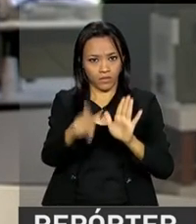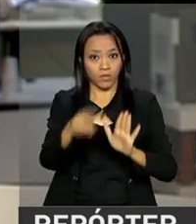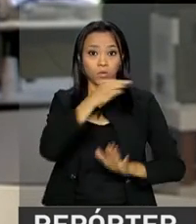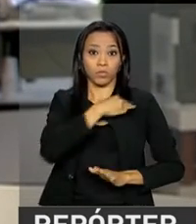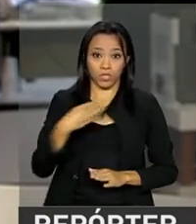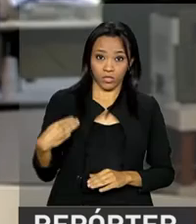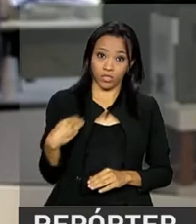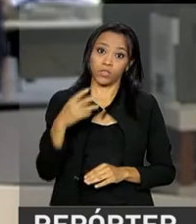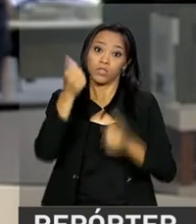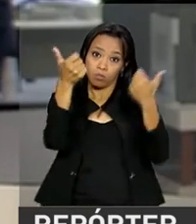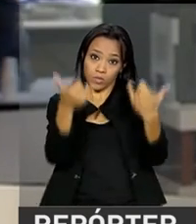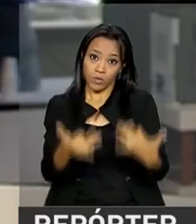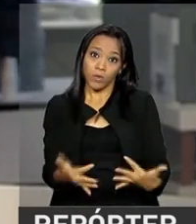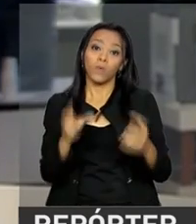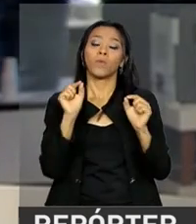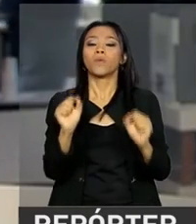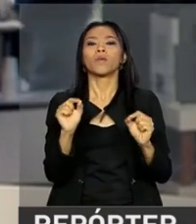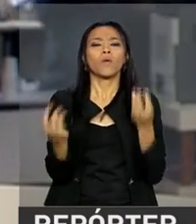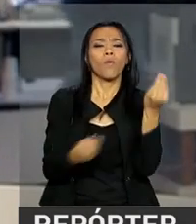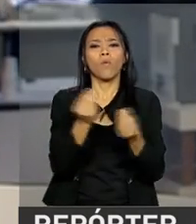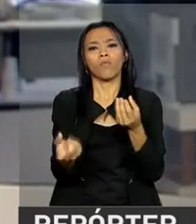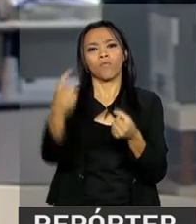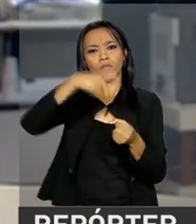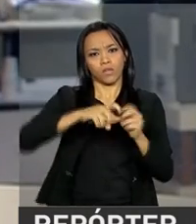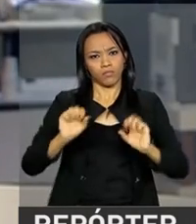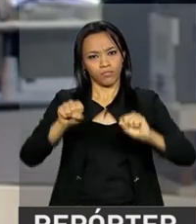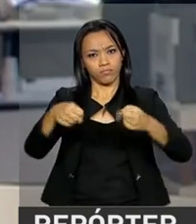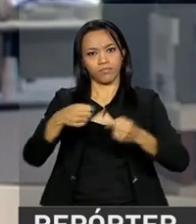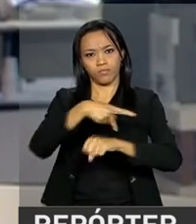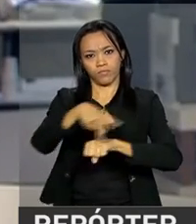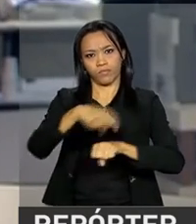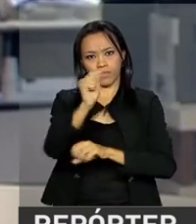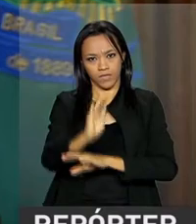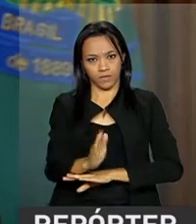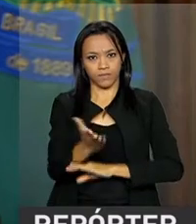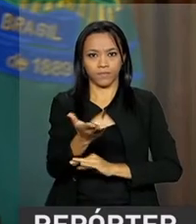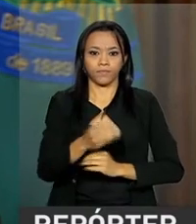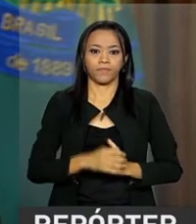falou sobre a retomada do crescimento do brasil